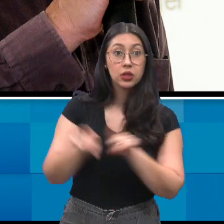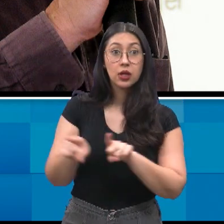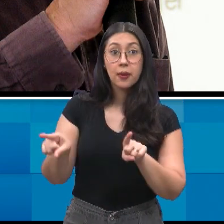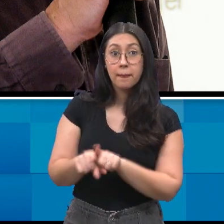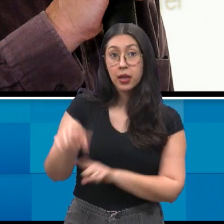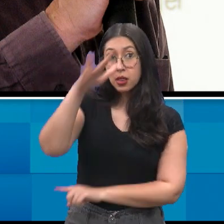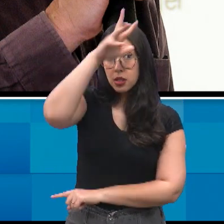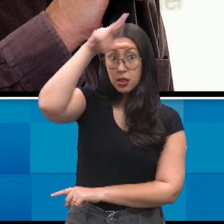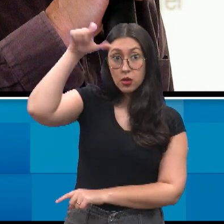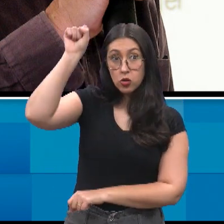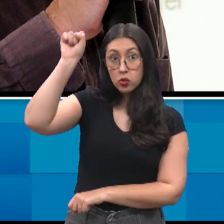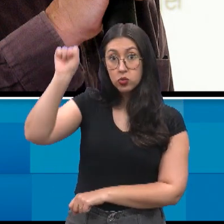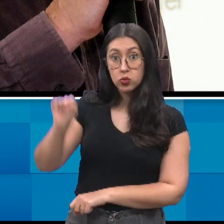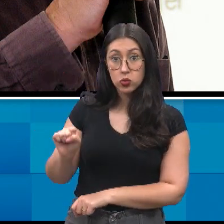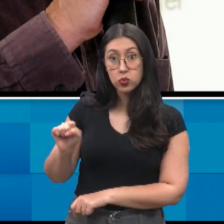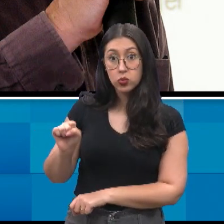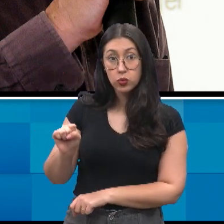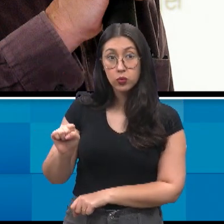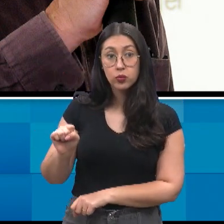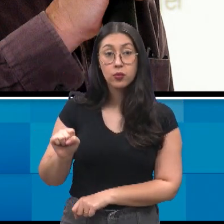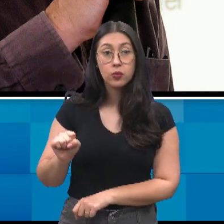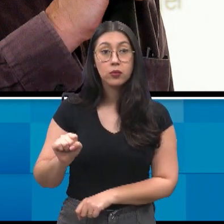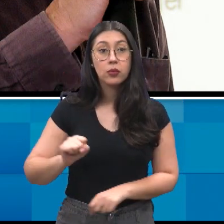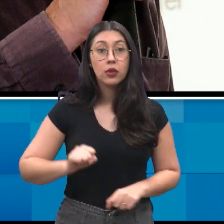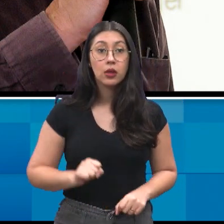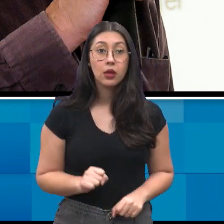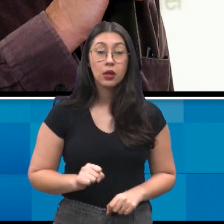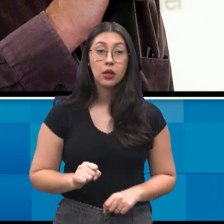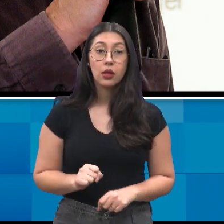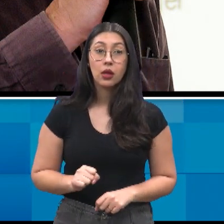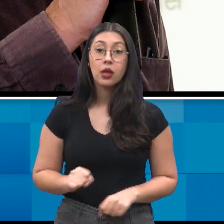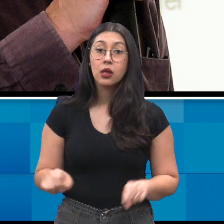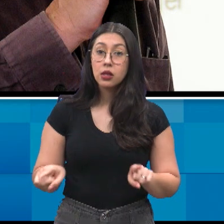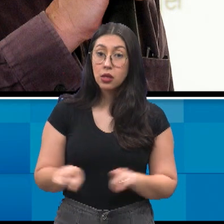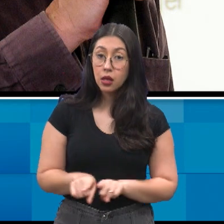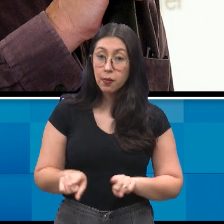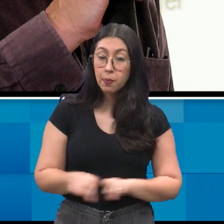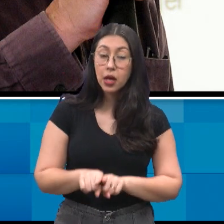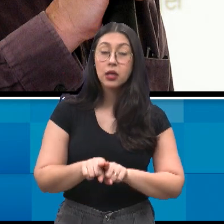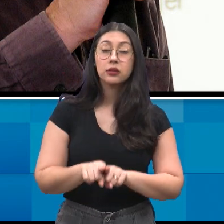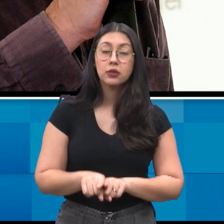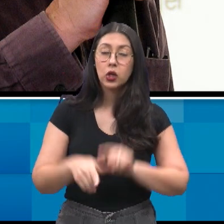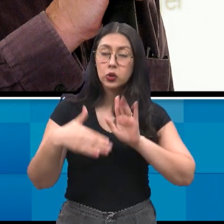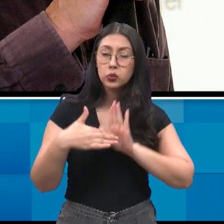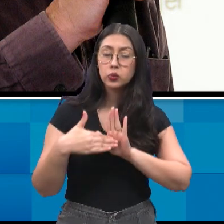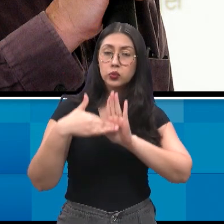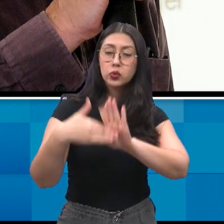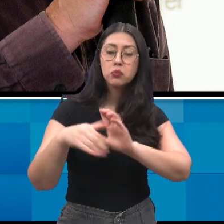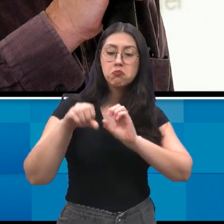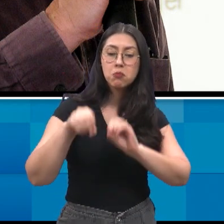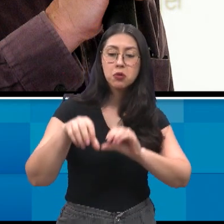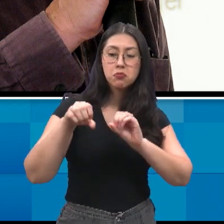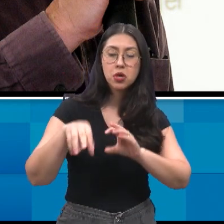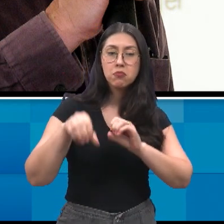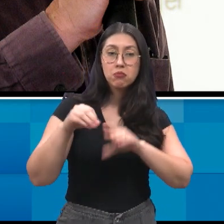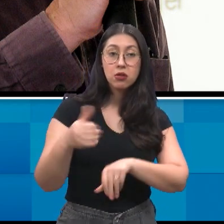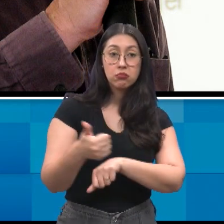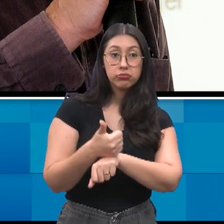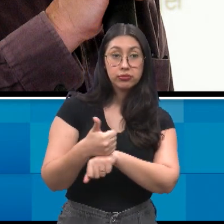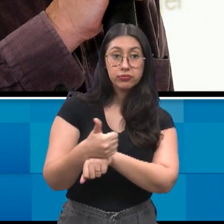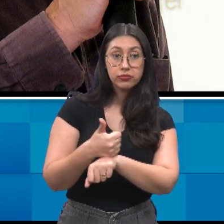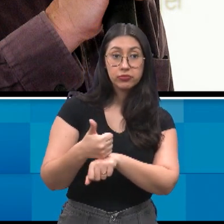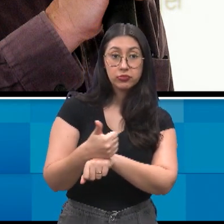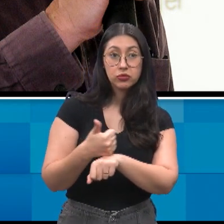Pantanal, sobretudo. E foi responsável pela formação de vários profissionais que cuidam também da